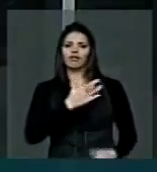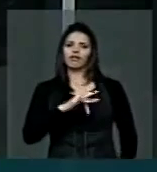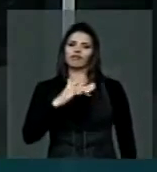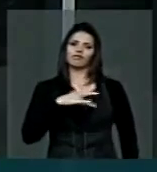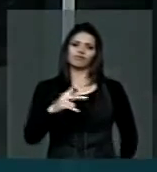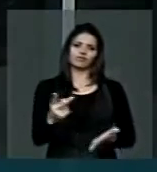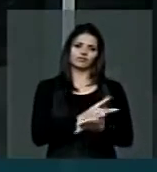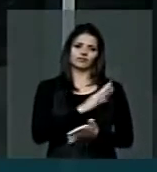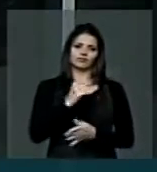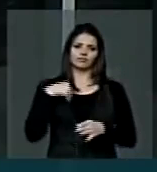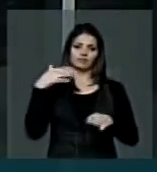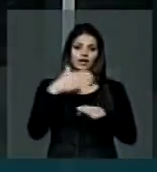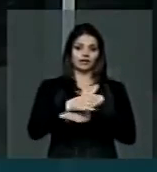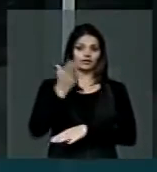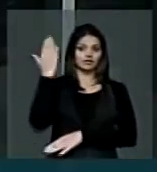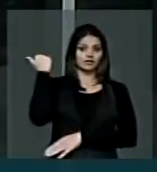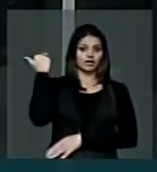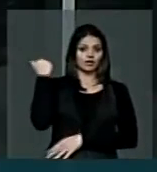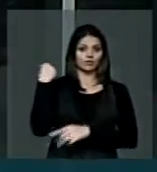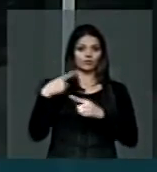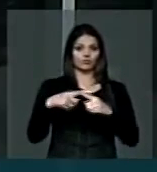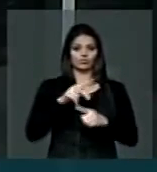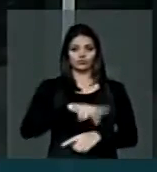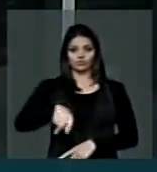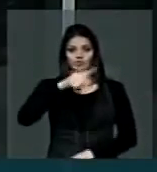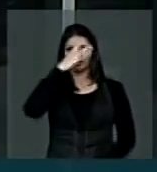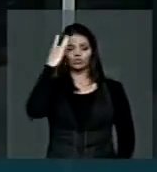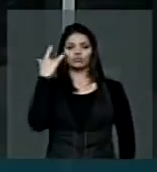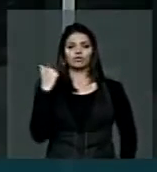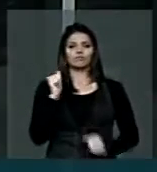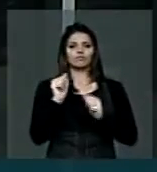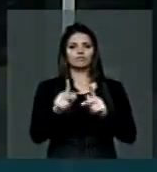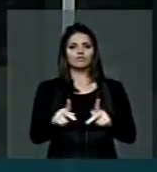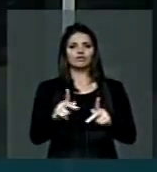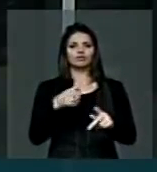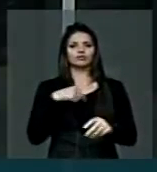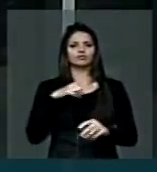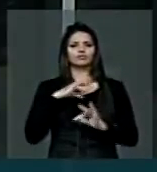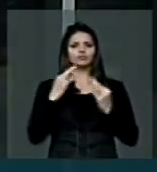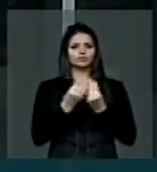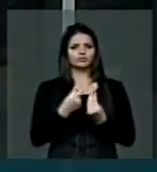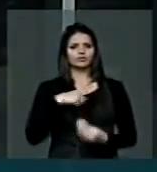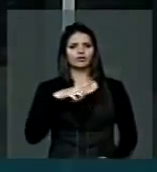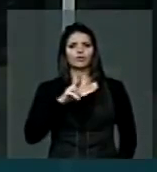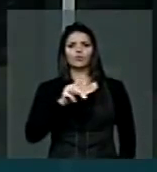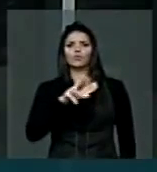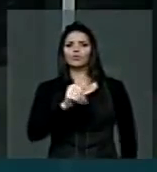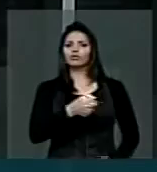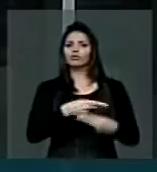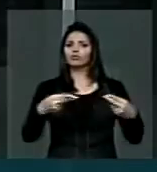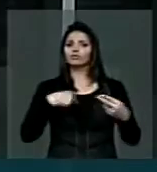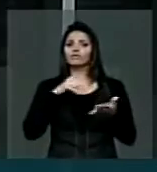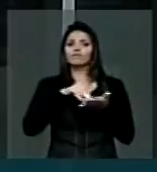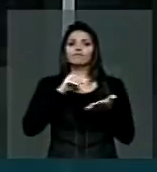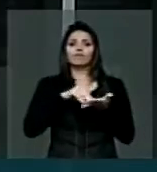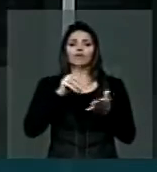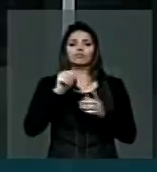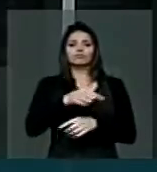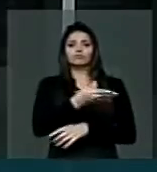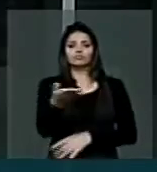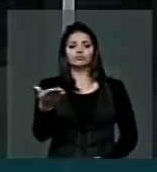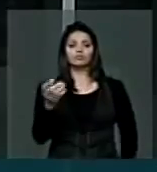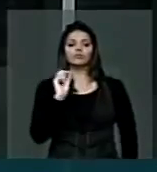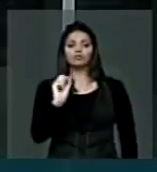fazer parte do passado, com aqueles que os aposentados se virem compelidos de fazer a única coisa que lhe resta, senhores